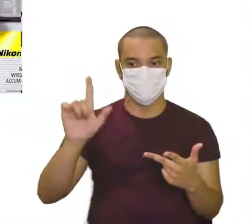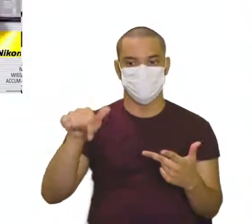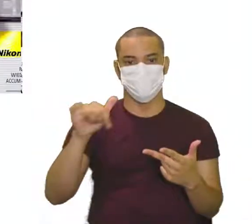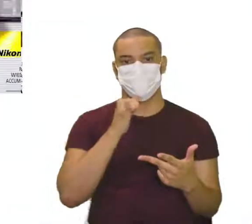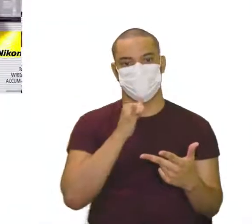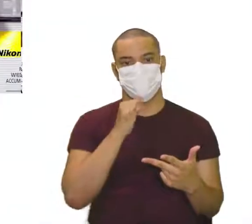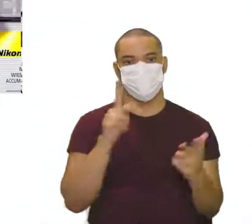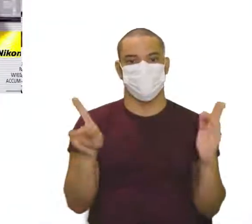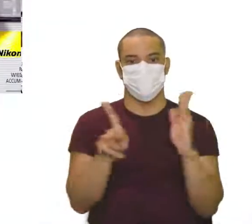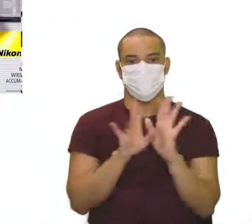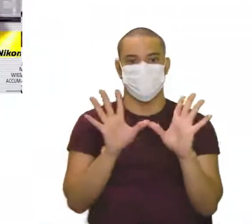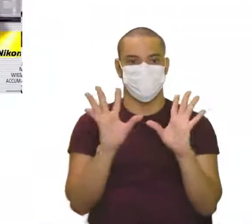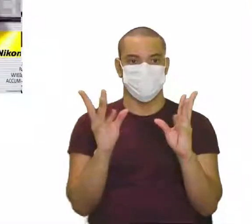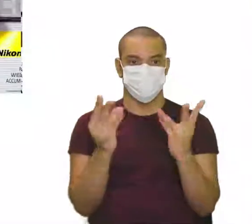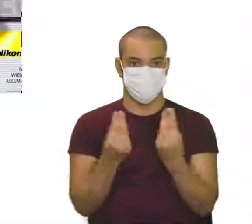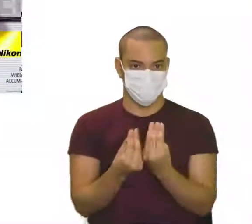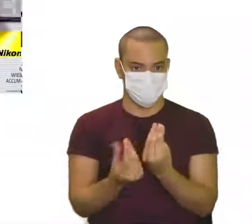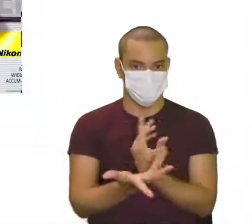de substâncias